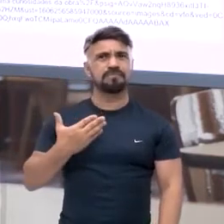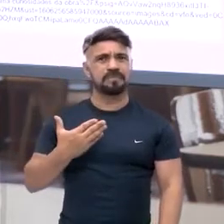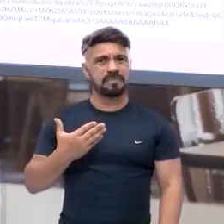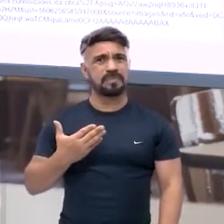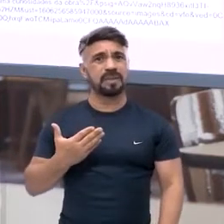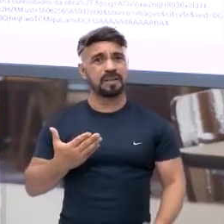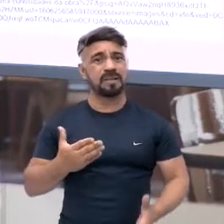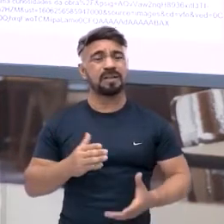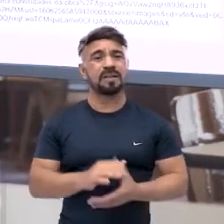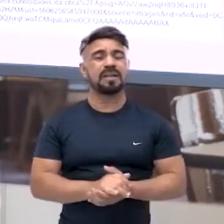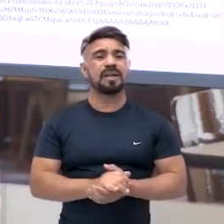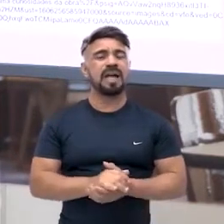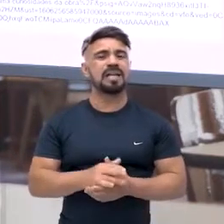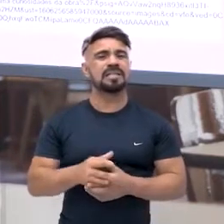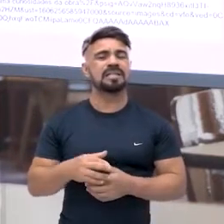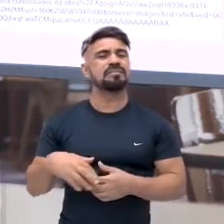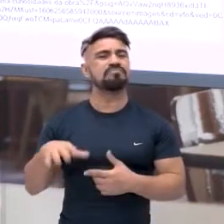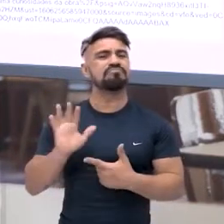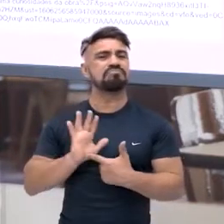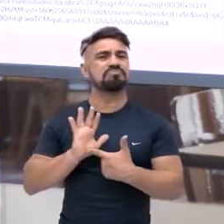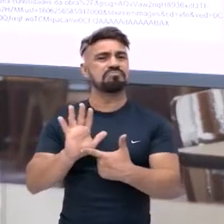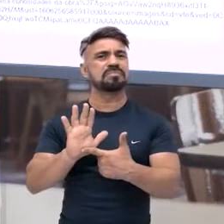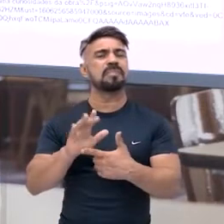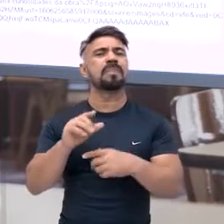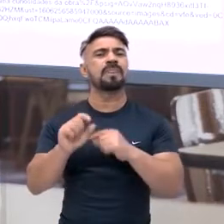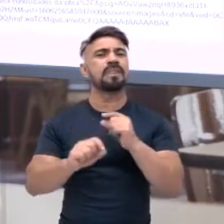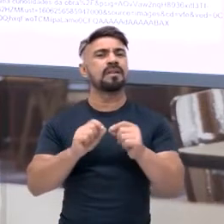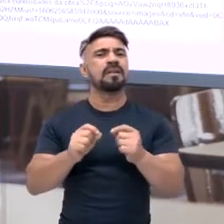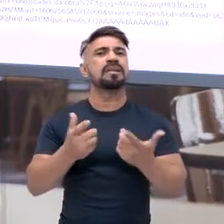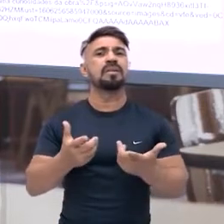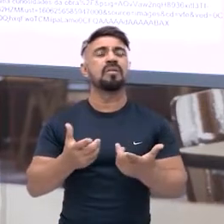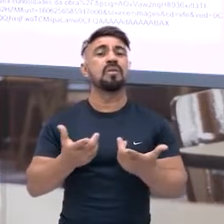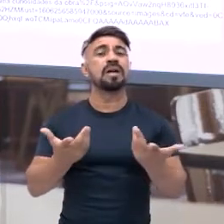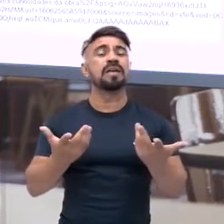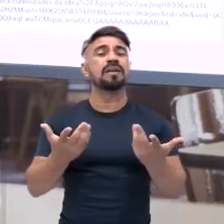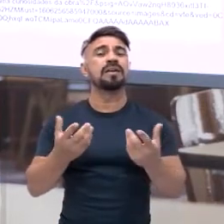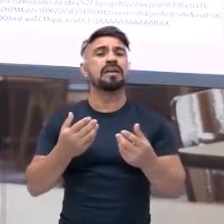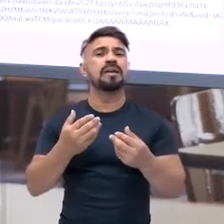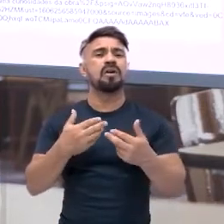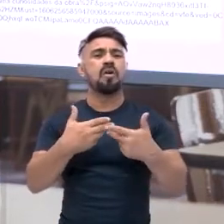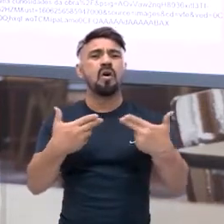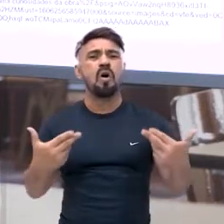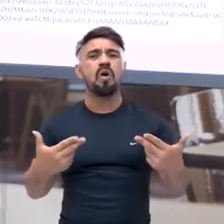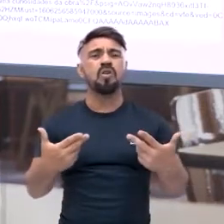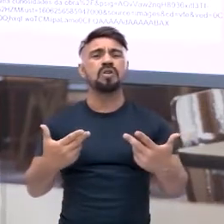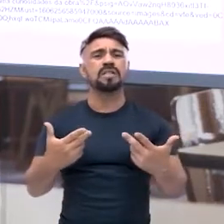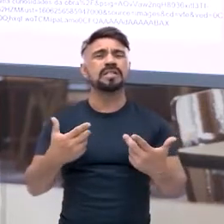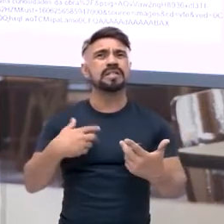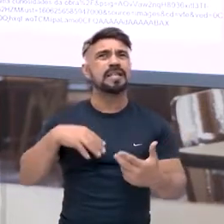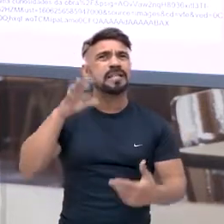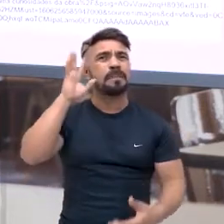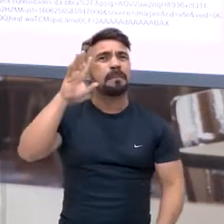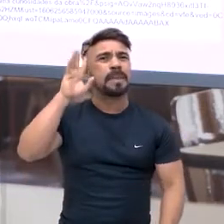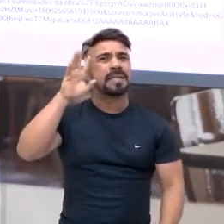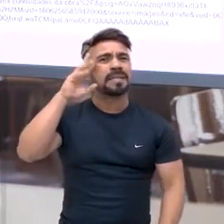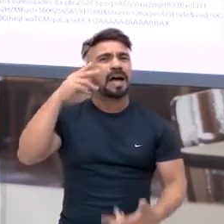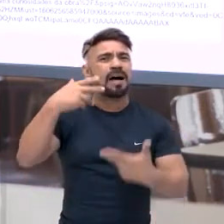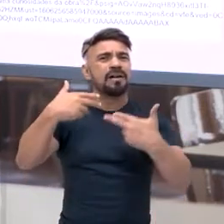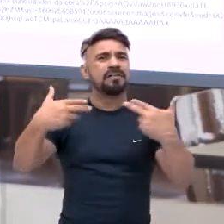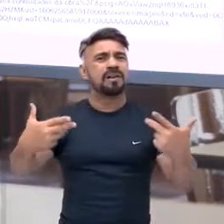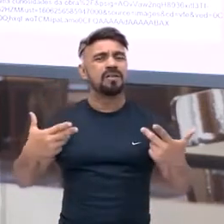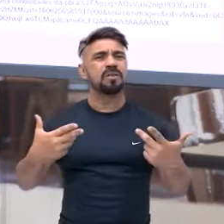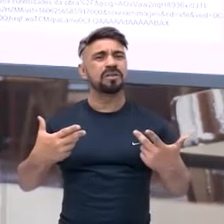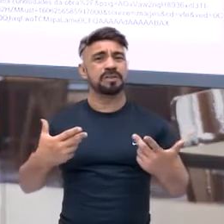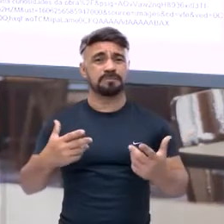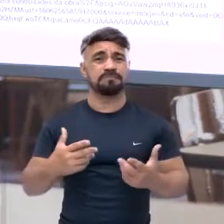que fantástico, essa representação vem desconstruir muitas coisas do nosso